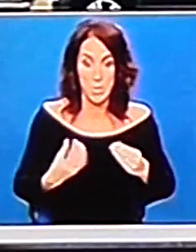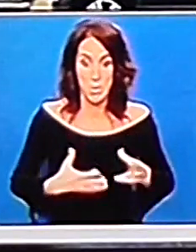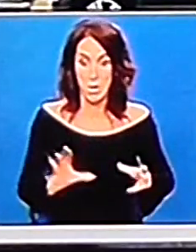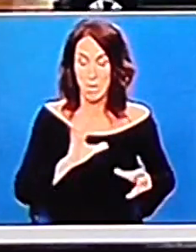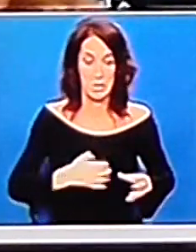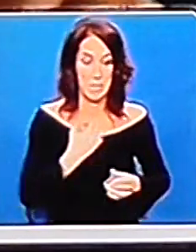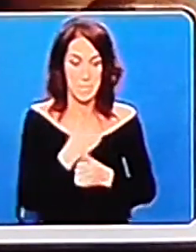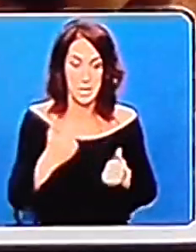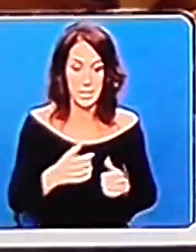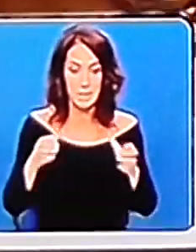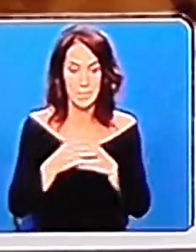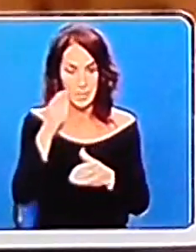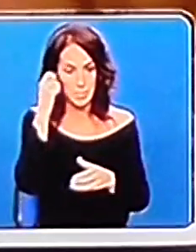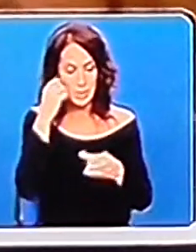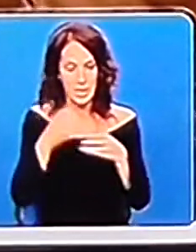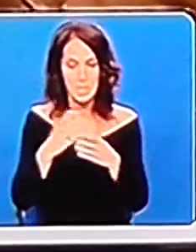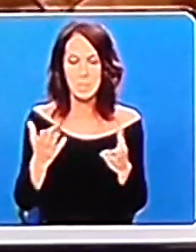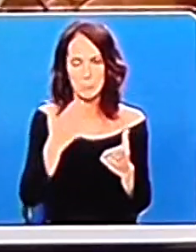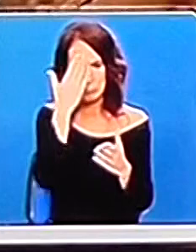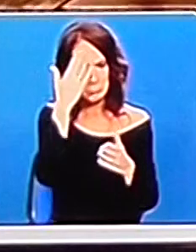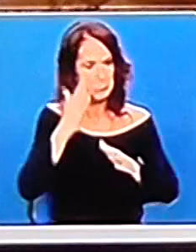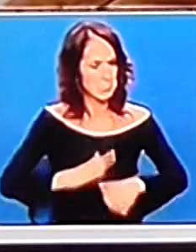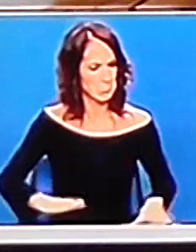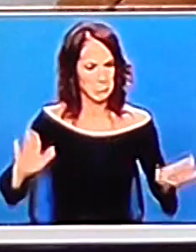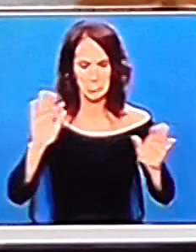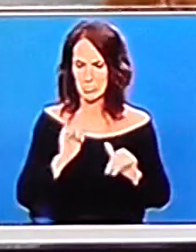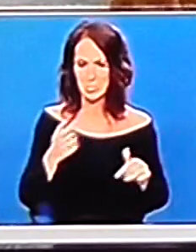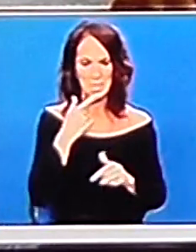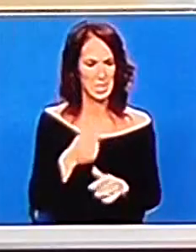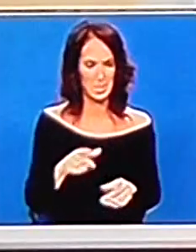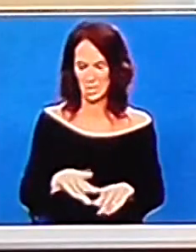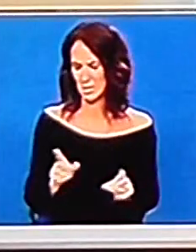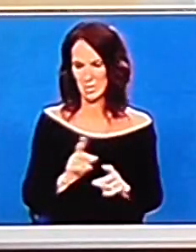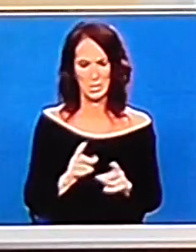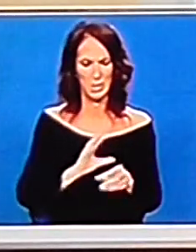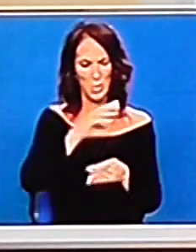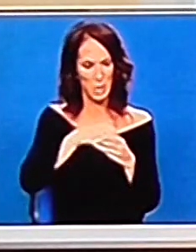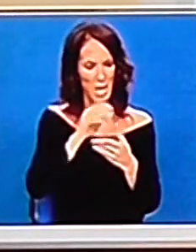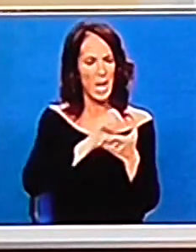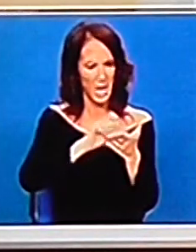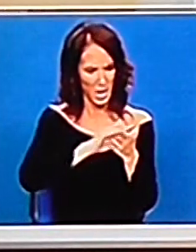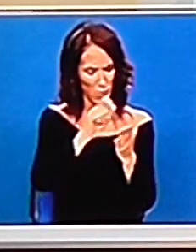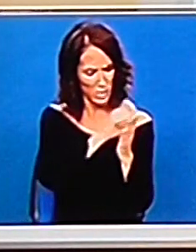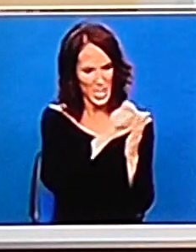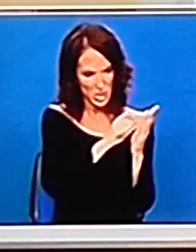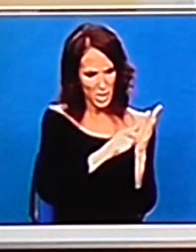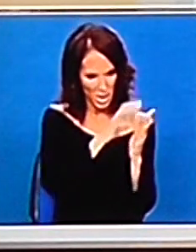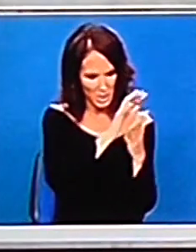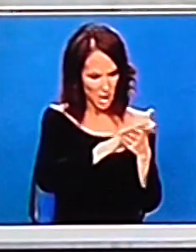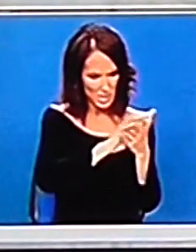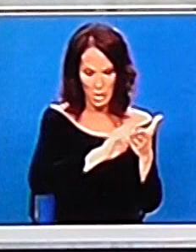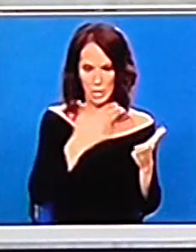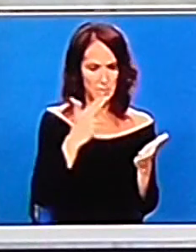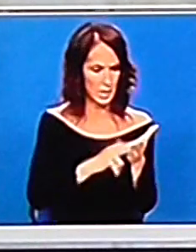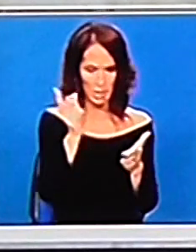desconfortável a comissão de praxe estados a consciência tranquila garante que o conteúdo das cartas não corresponde a